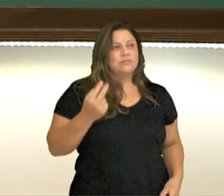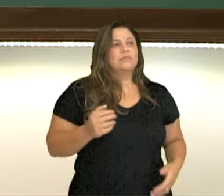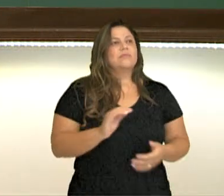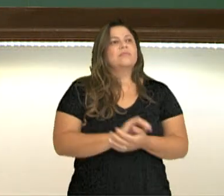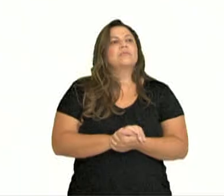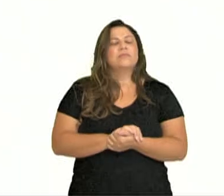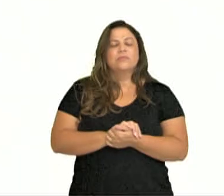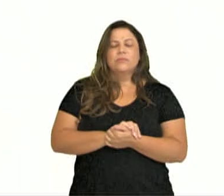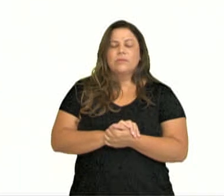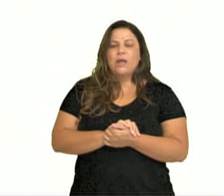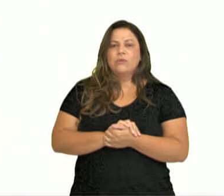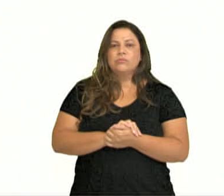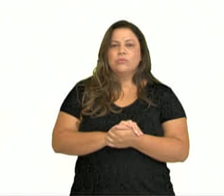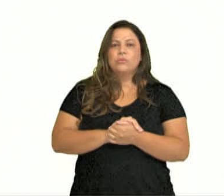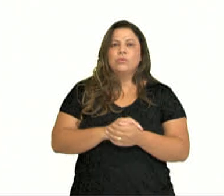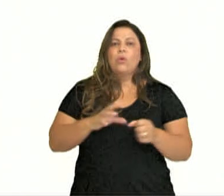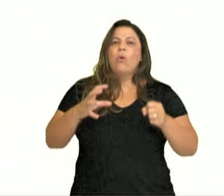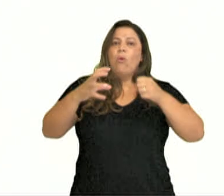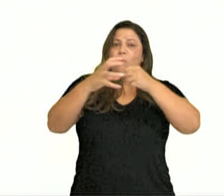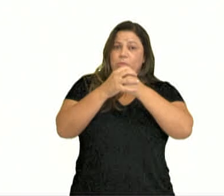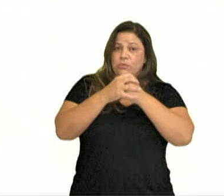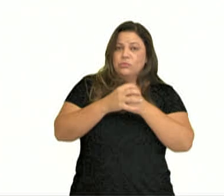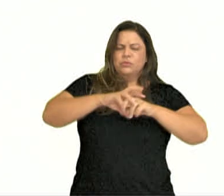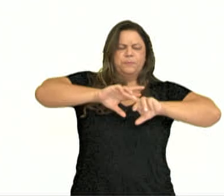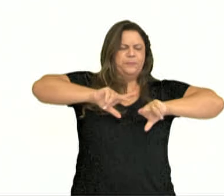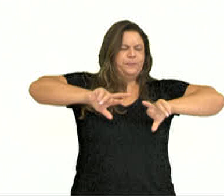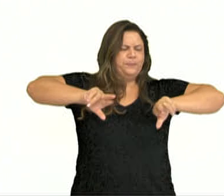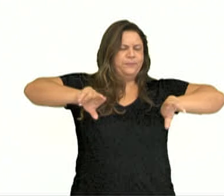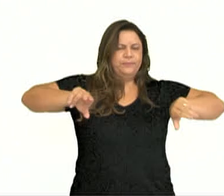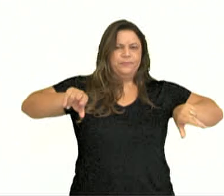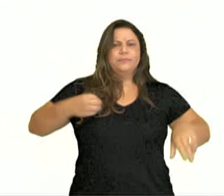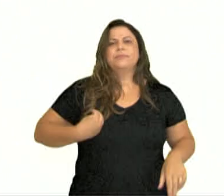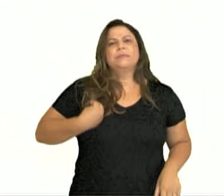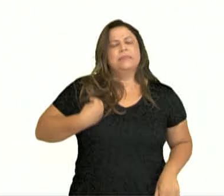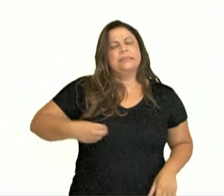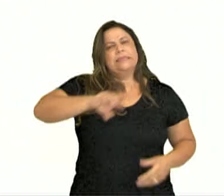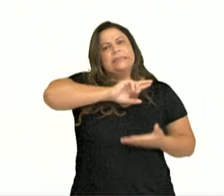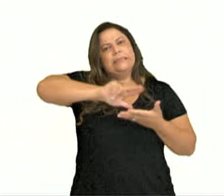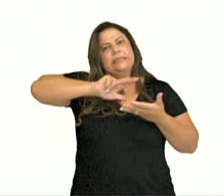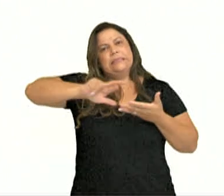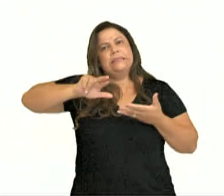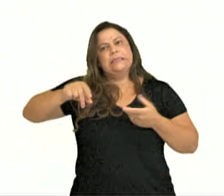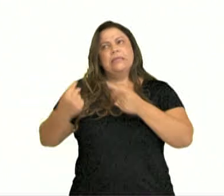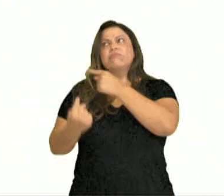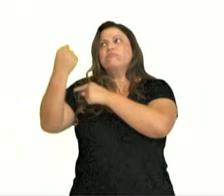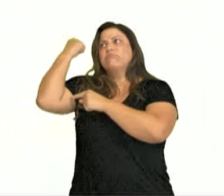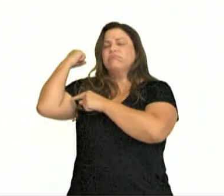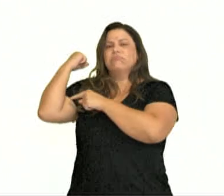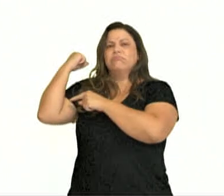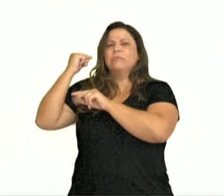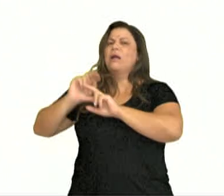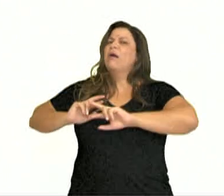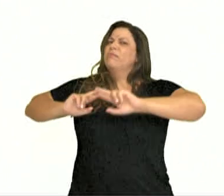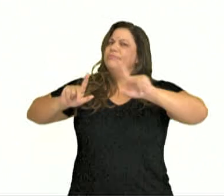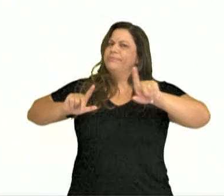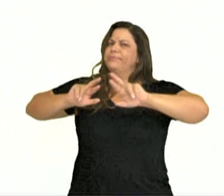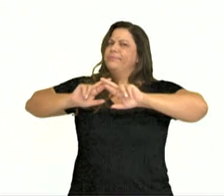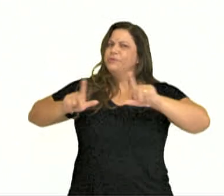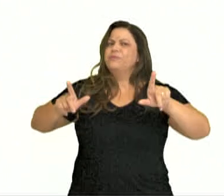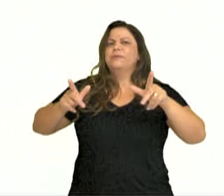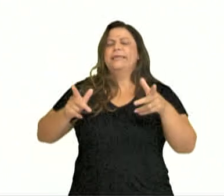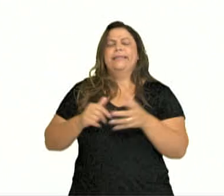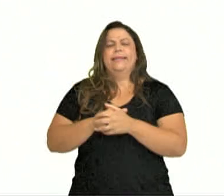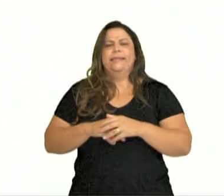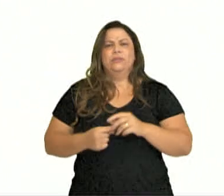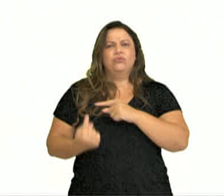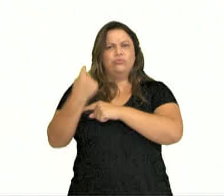protista engloba uma diversidade de seres vivos que não apresentam ancestralidade em comum, polifiléticos.